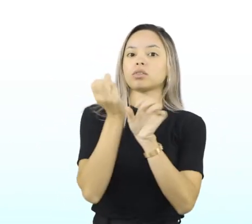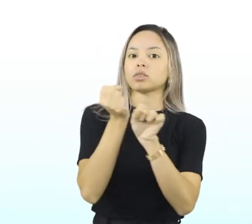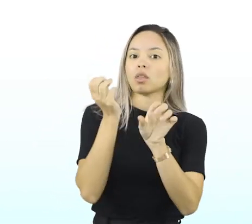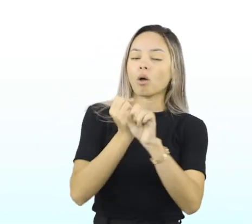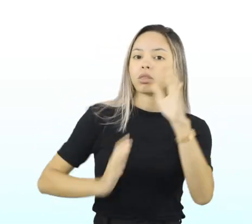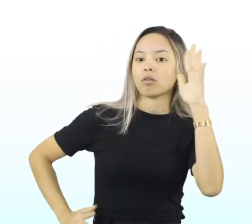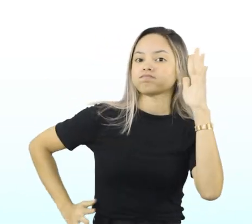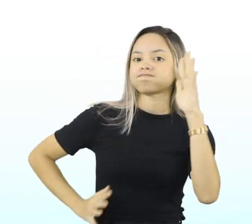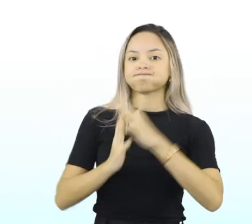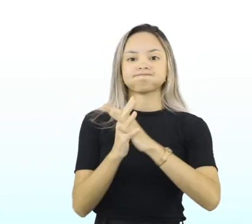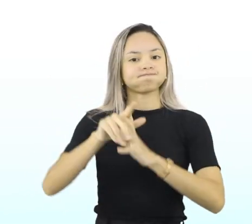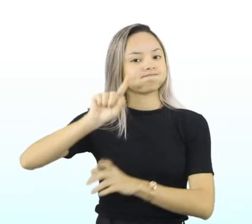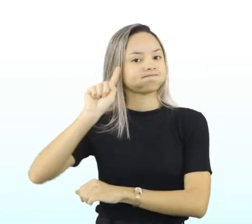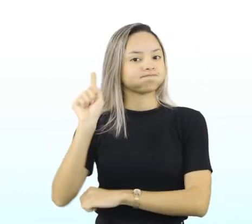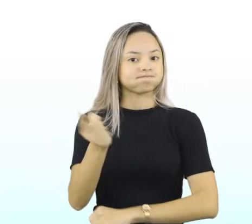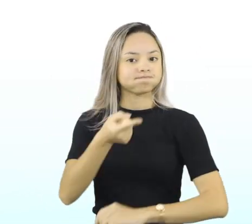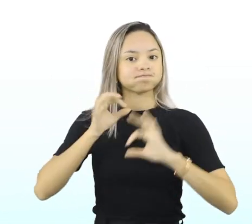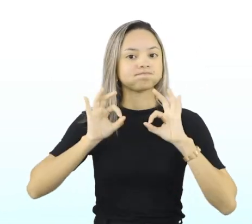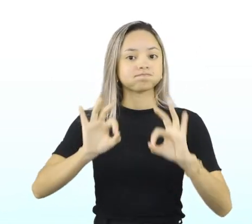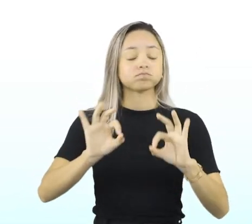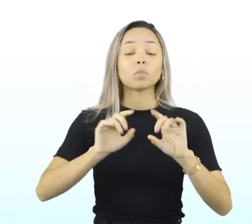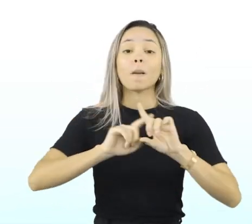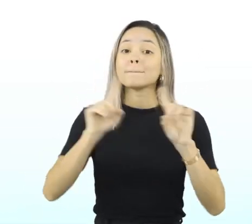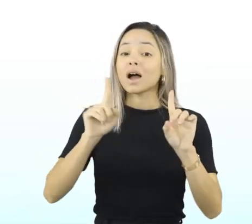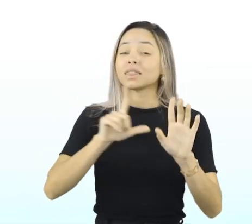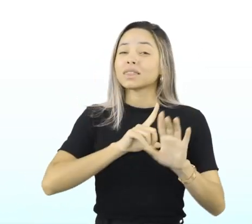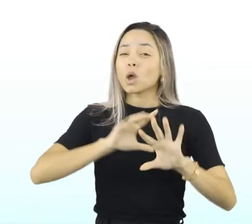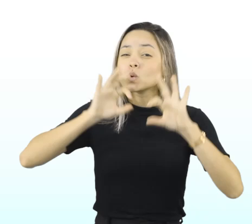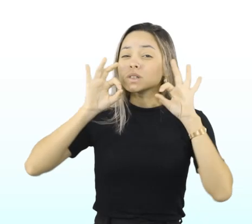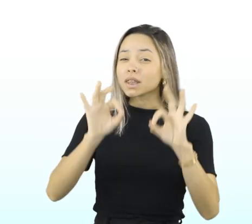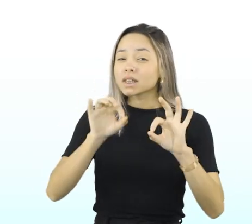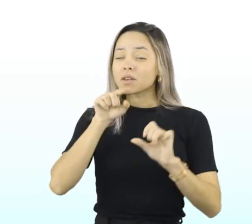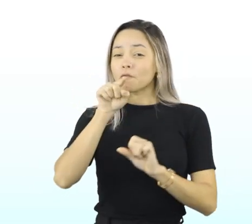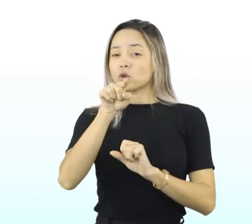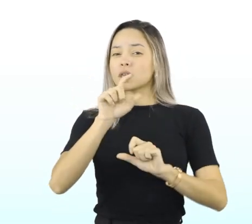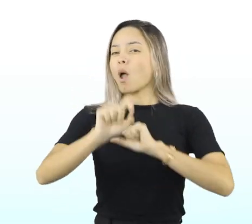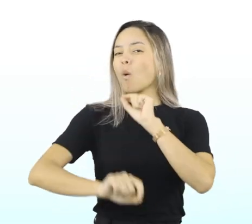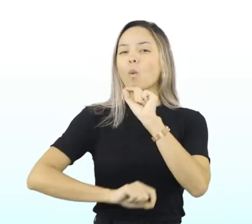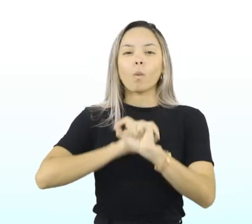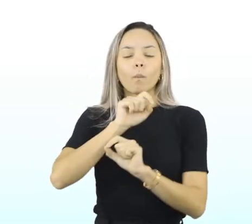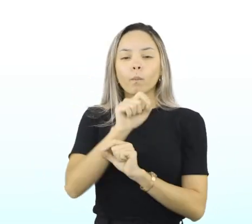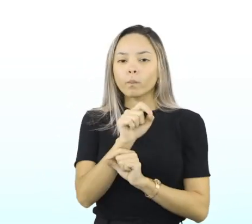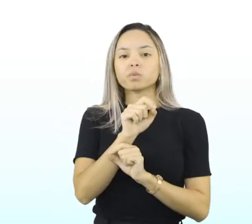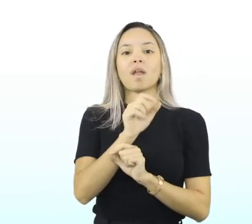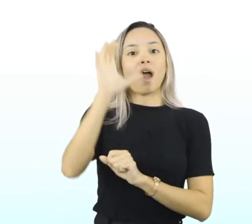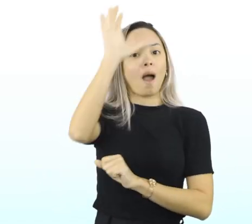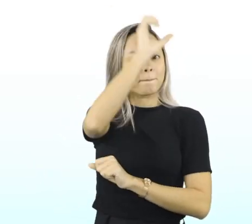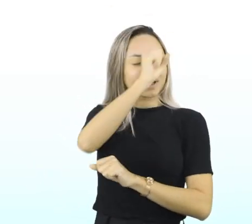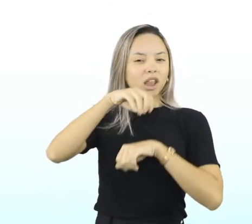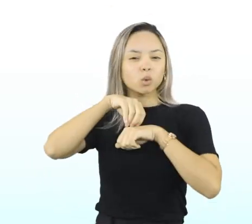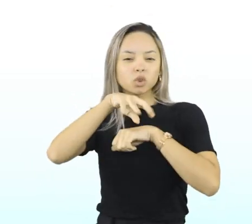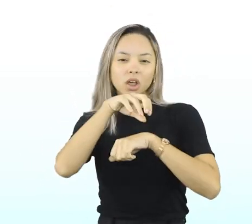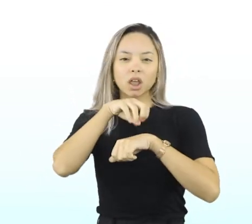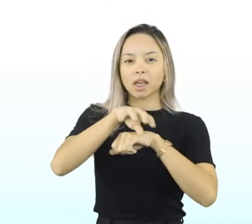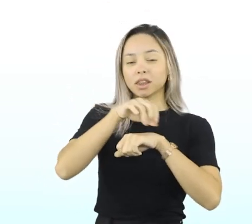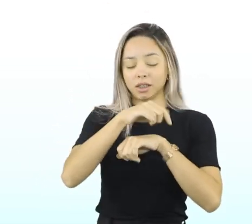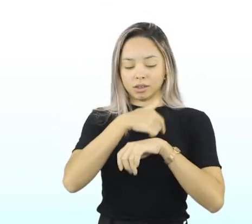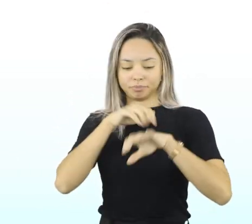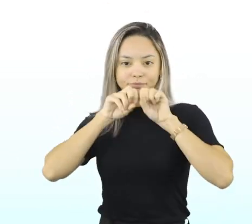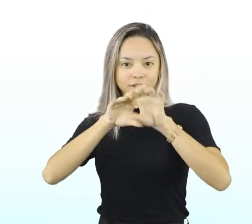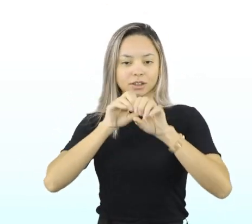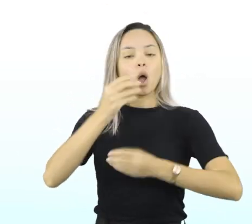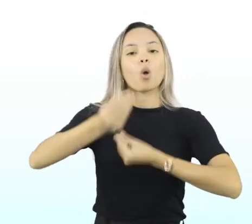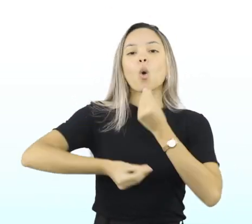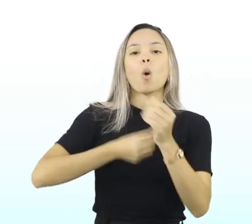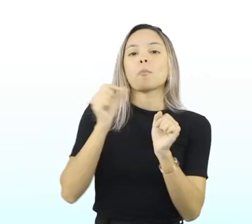nota espetacular. Mas eu tenho certeza que você, seguindo aí as nossas dicas,